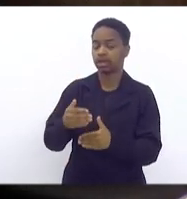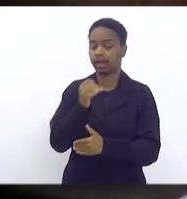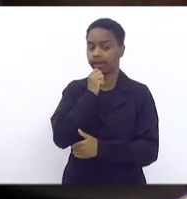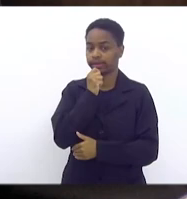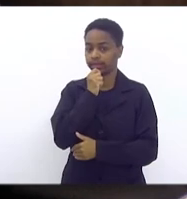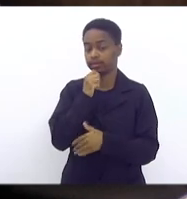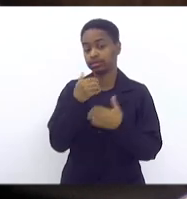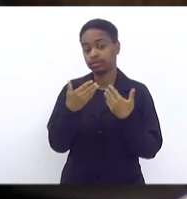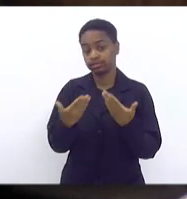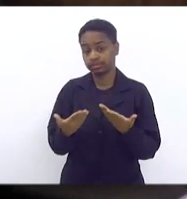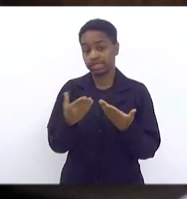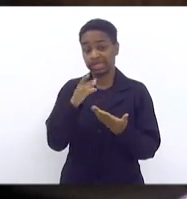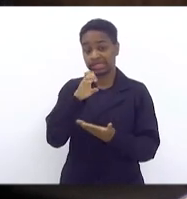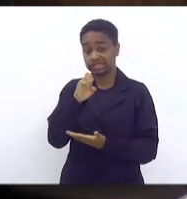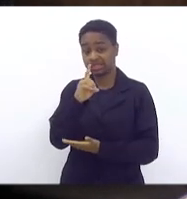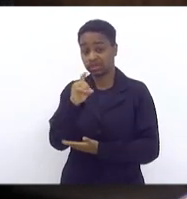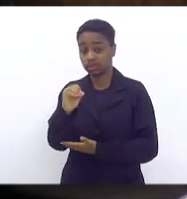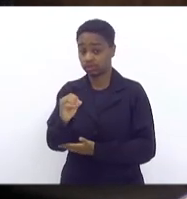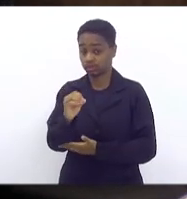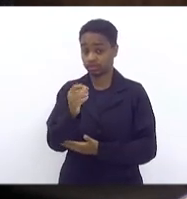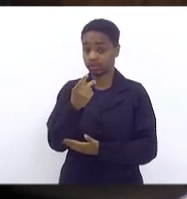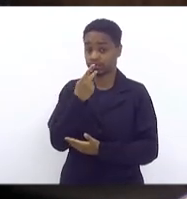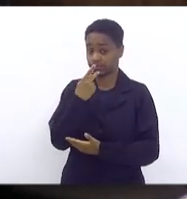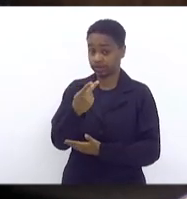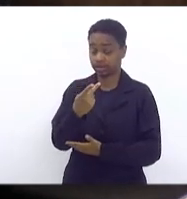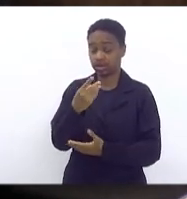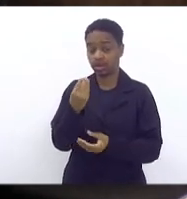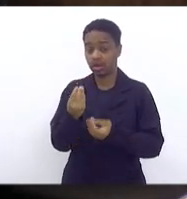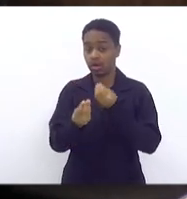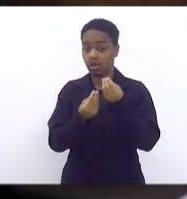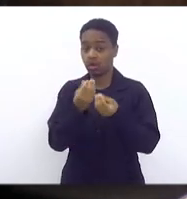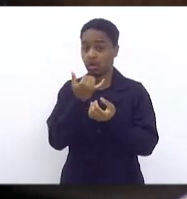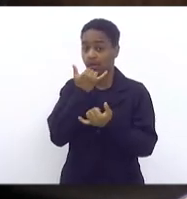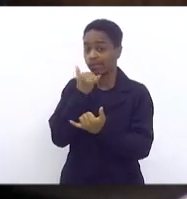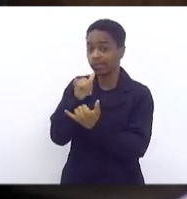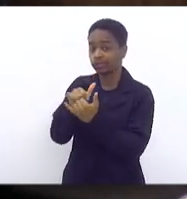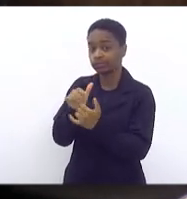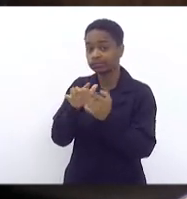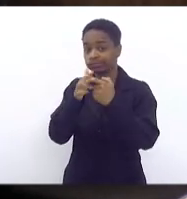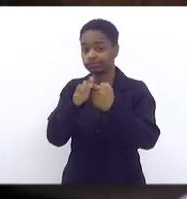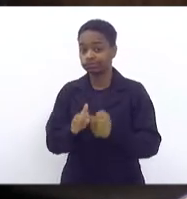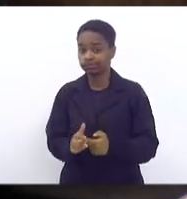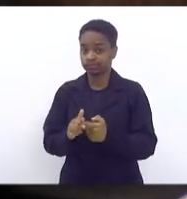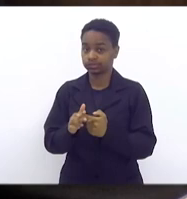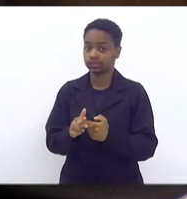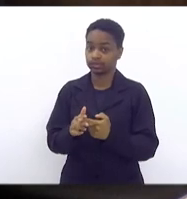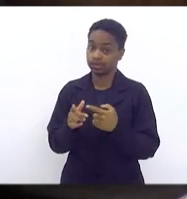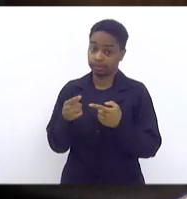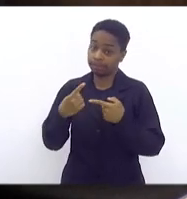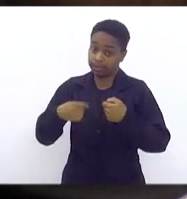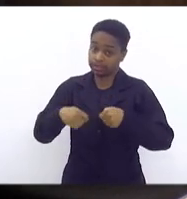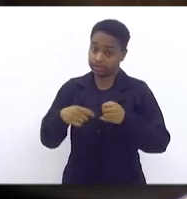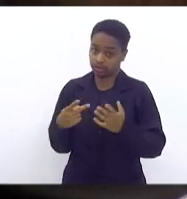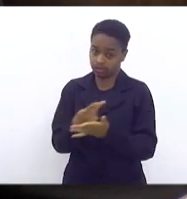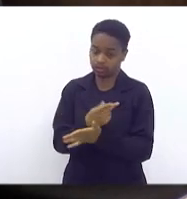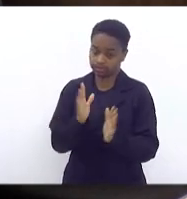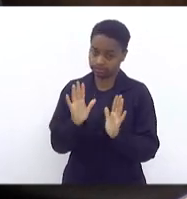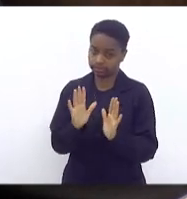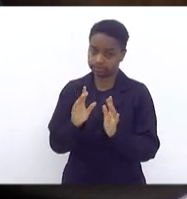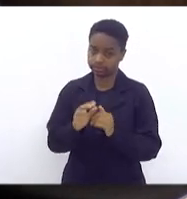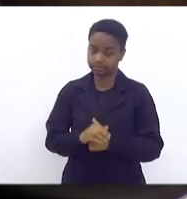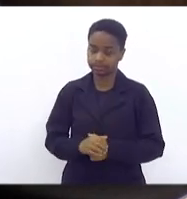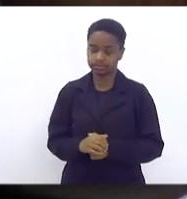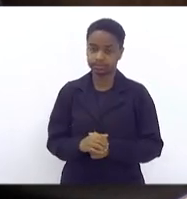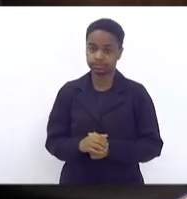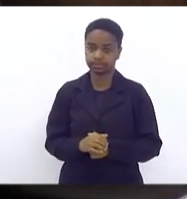é cedo do ponto de vista Civil para falar em reparação embora essa reparação no meu entender seja devida eh a